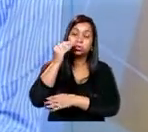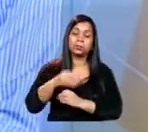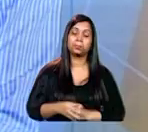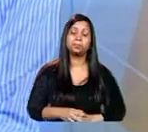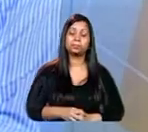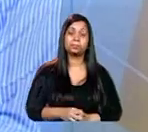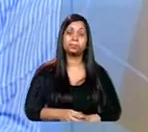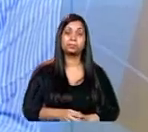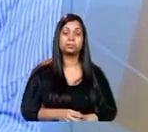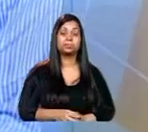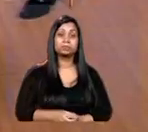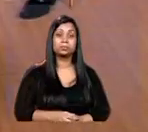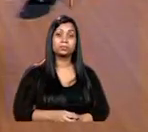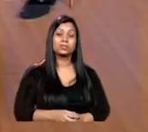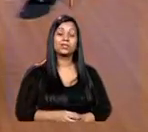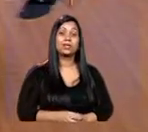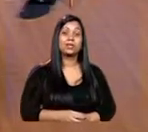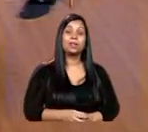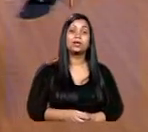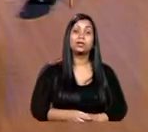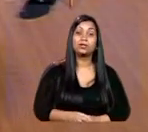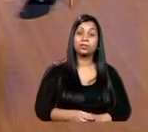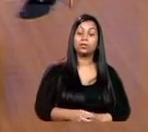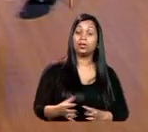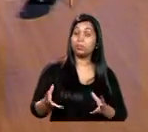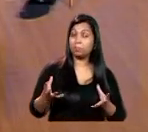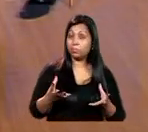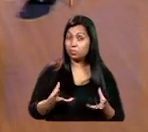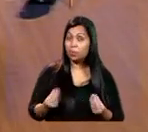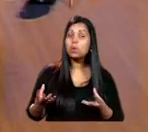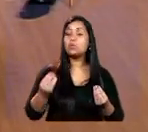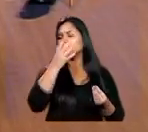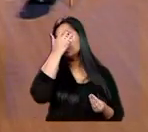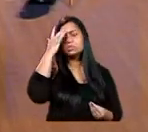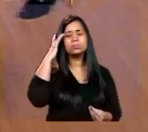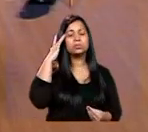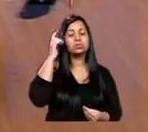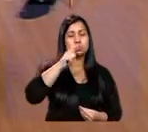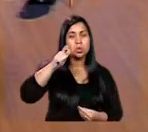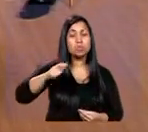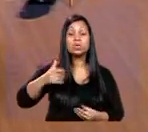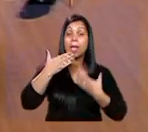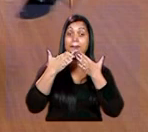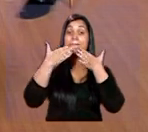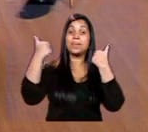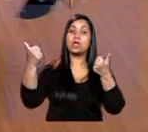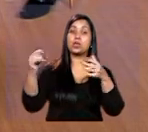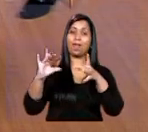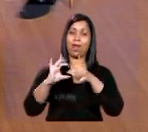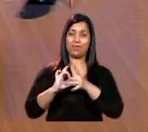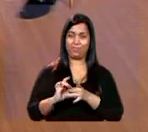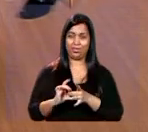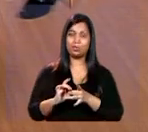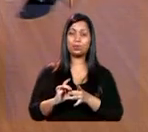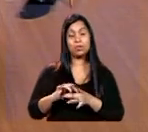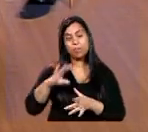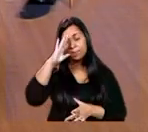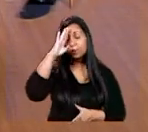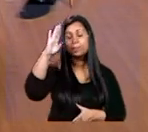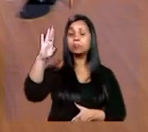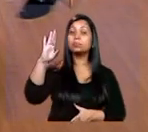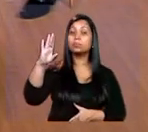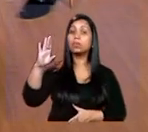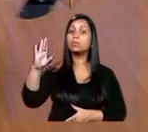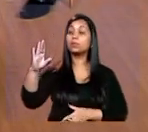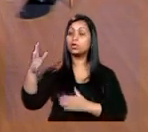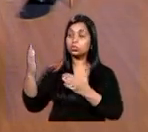fazer. Sim. Né? E aí tem o caso Essa de vocês melhora, terem que encaminhar? Muitos pacientes a gente consegue melhorar o vínculo,